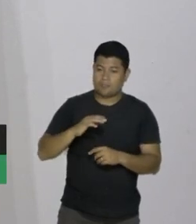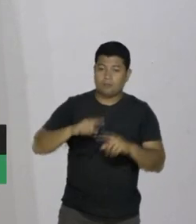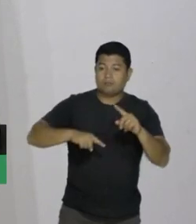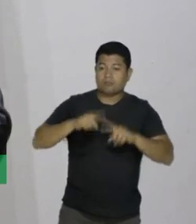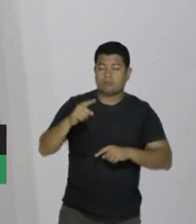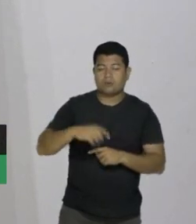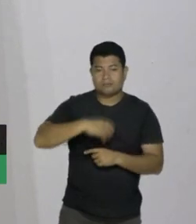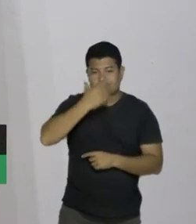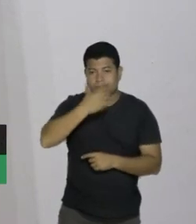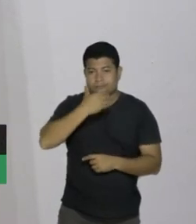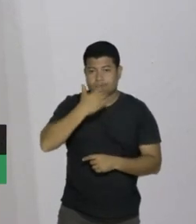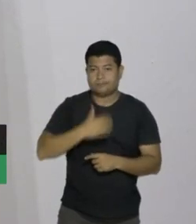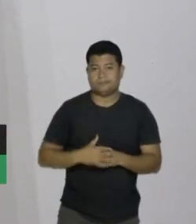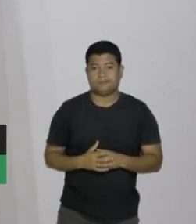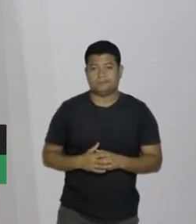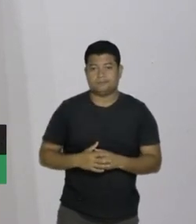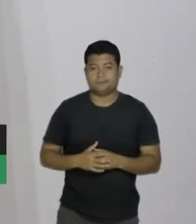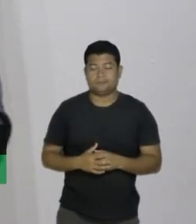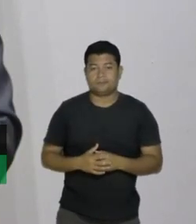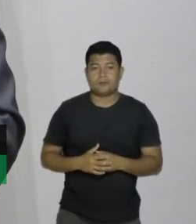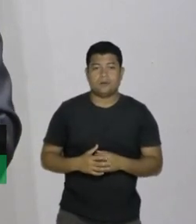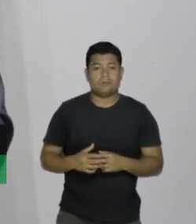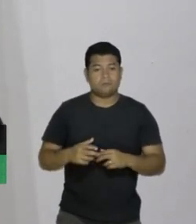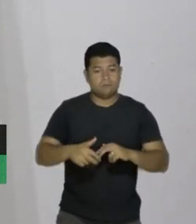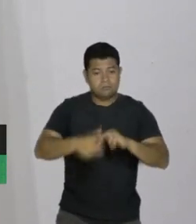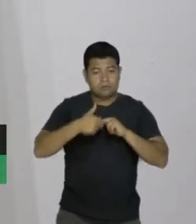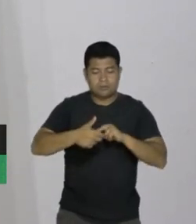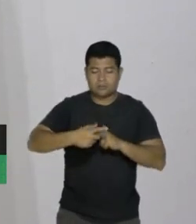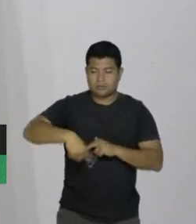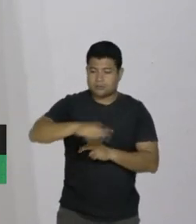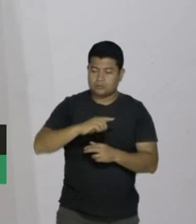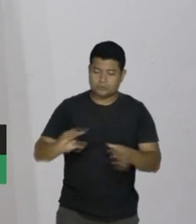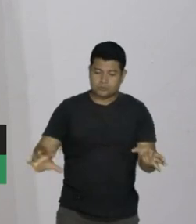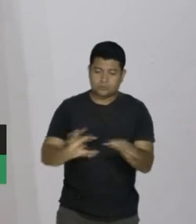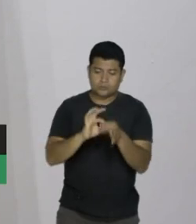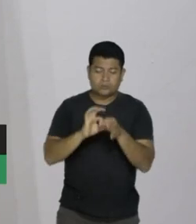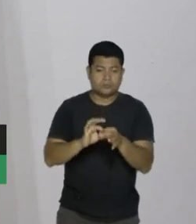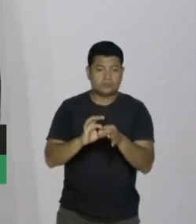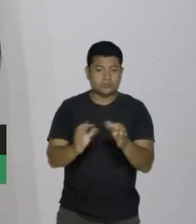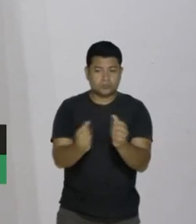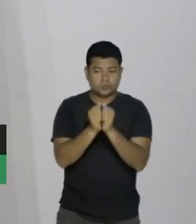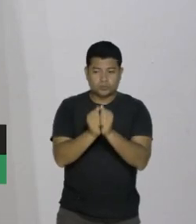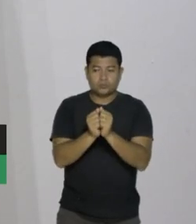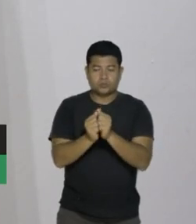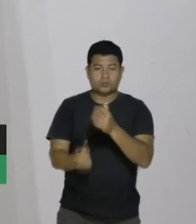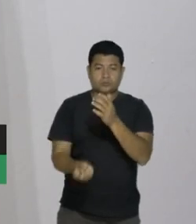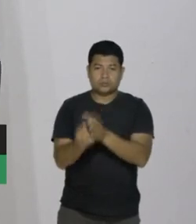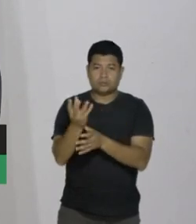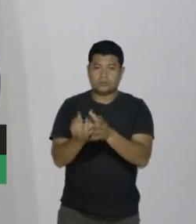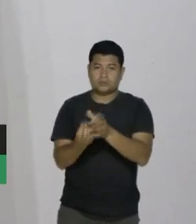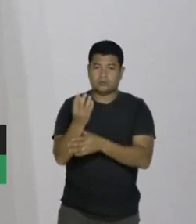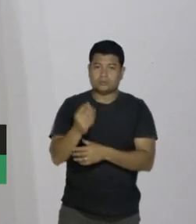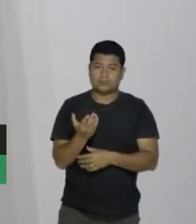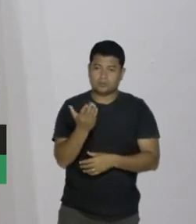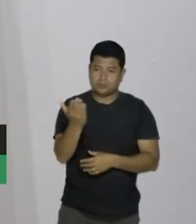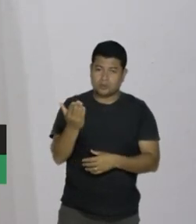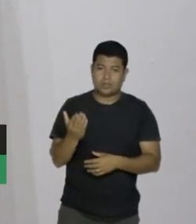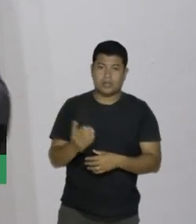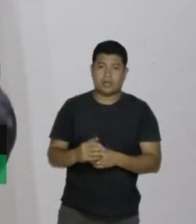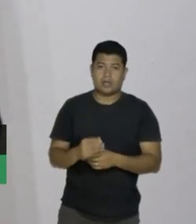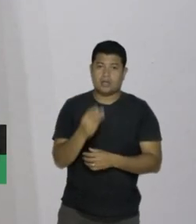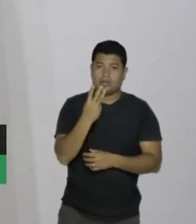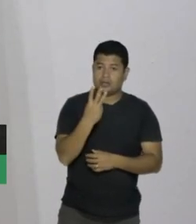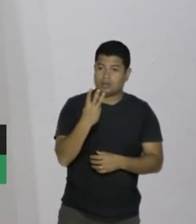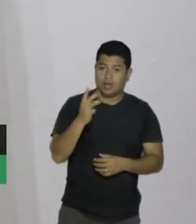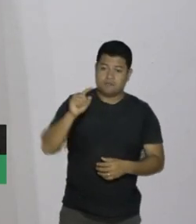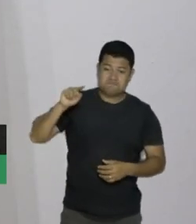que nos unir aos produtores de maçã de Santa Catarina quem está produzindo no seu Pomar são mais de 3